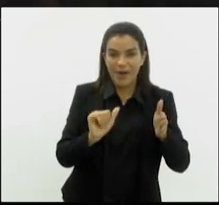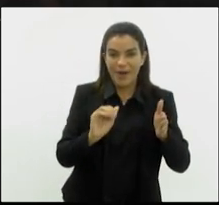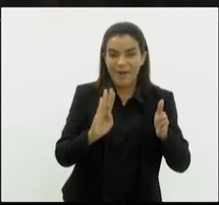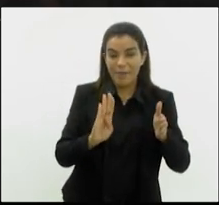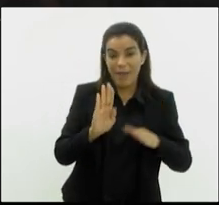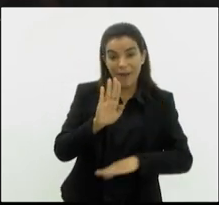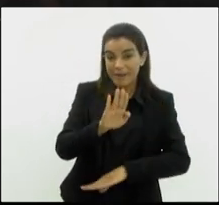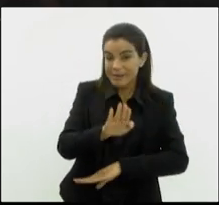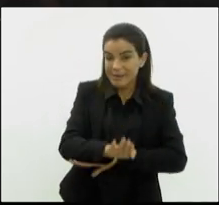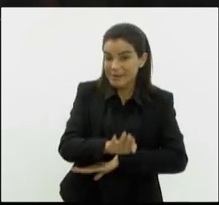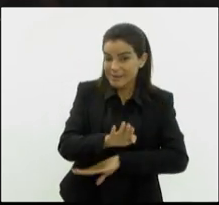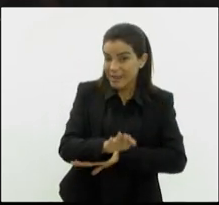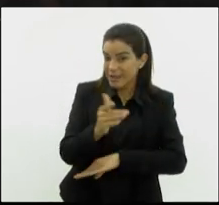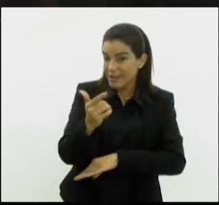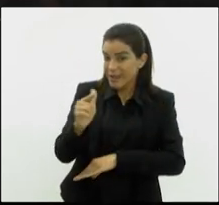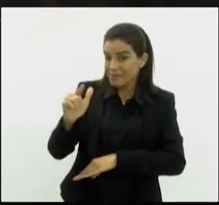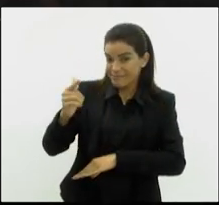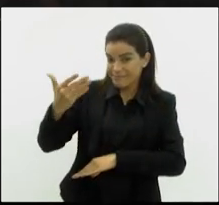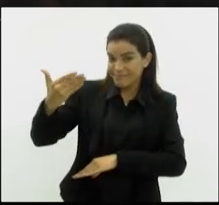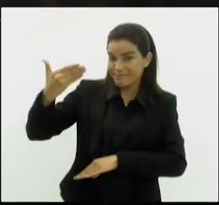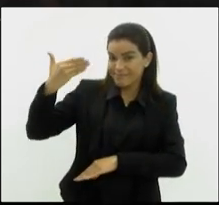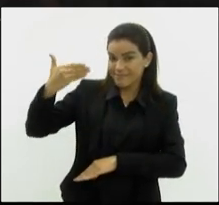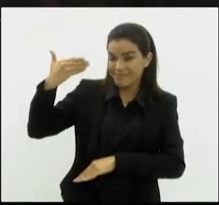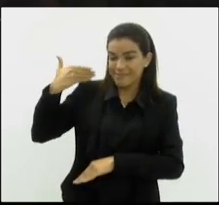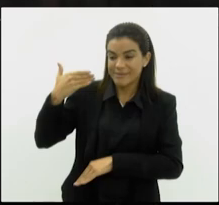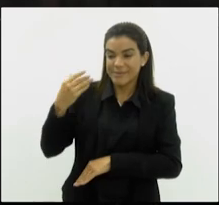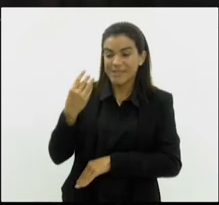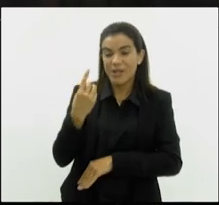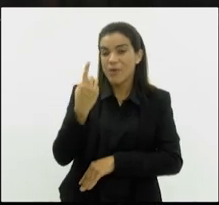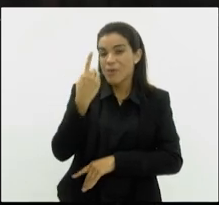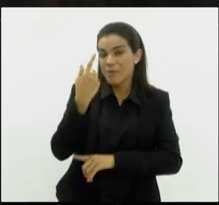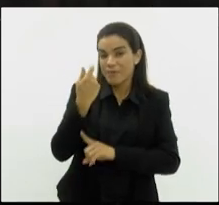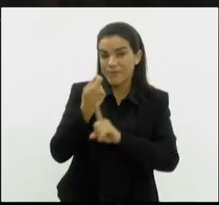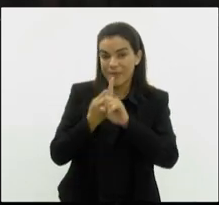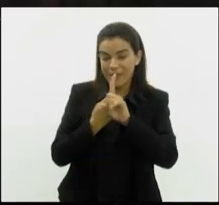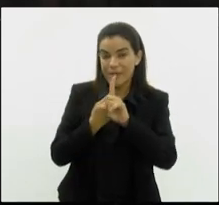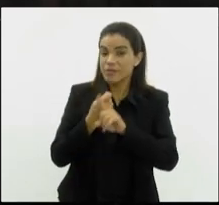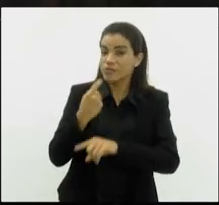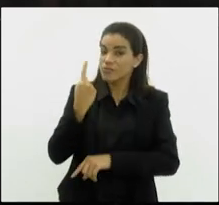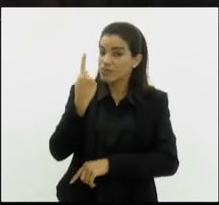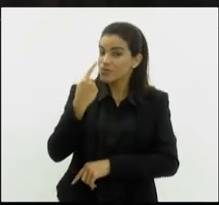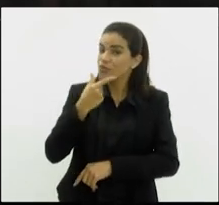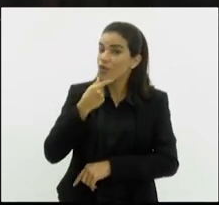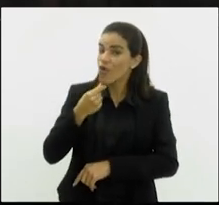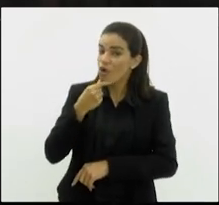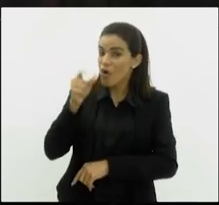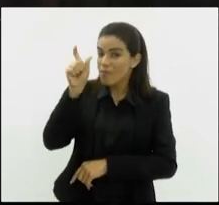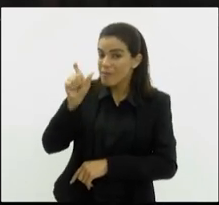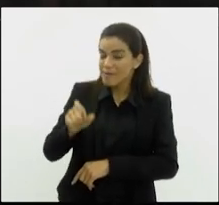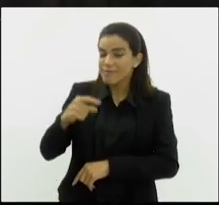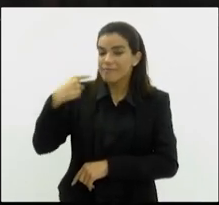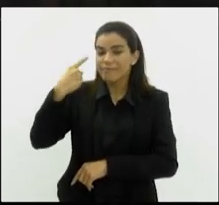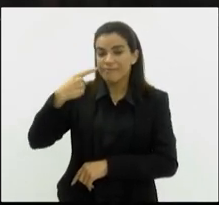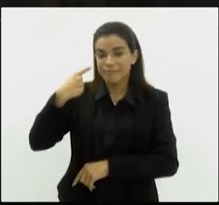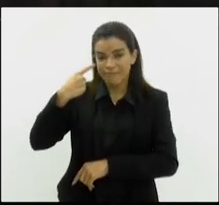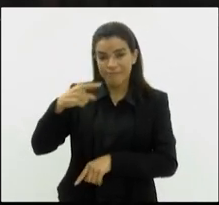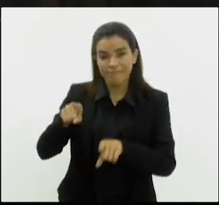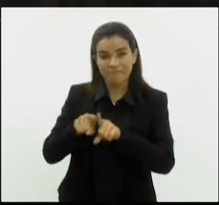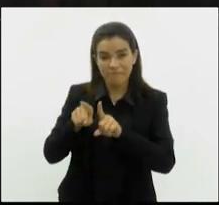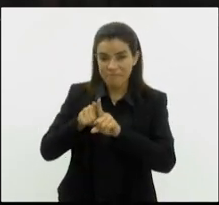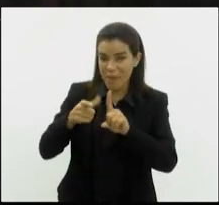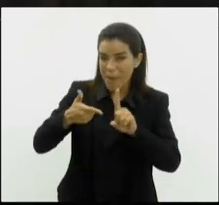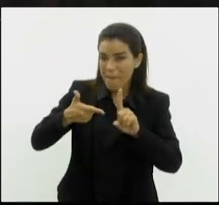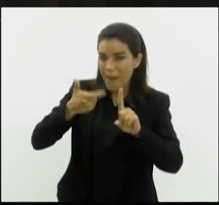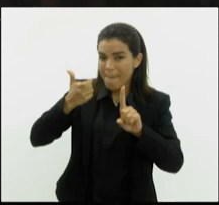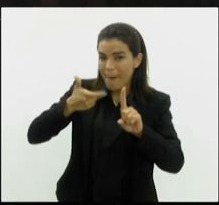tarde, outro dia, já tem uns 30 dias, foi um advogado assassinado